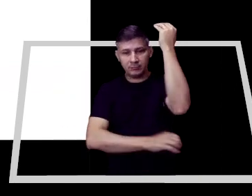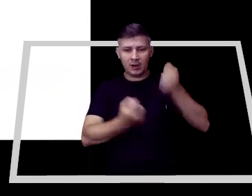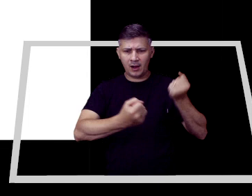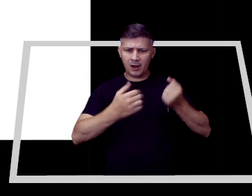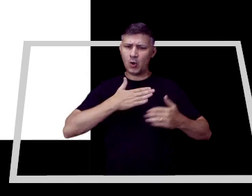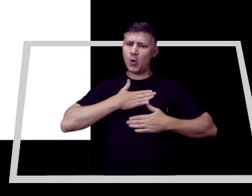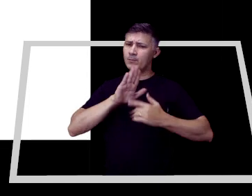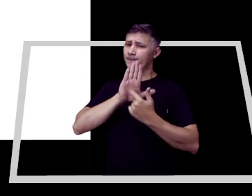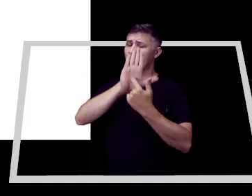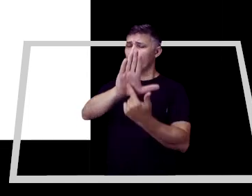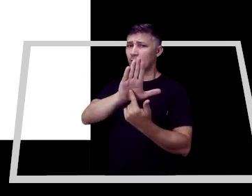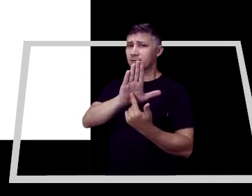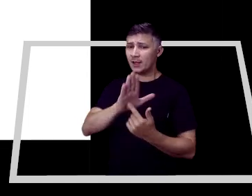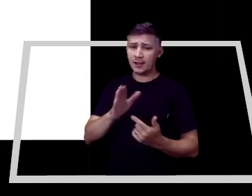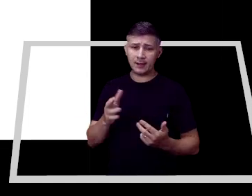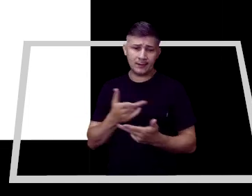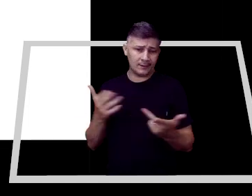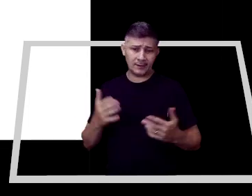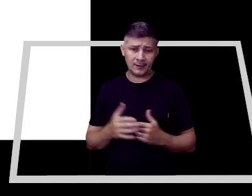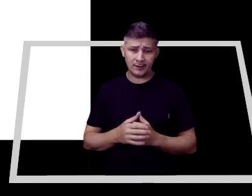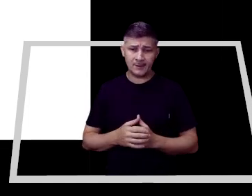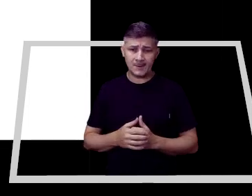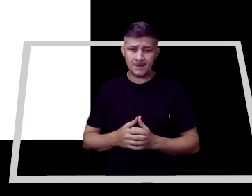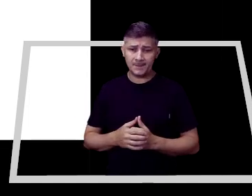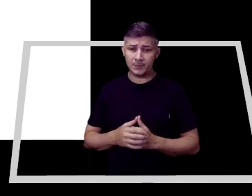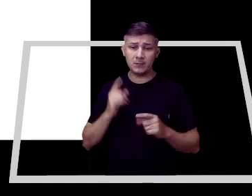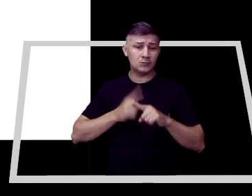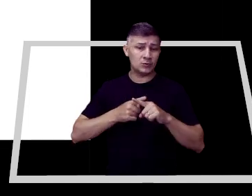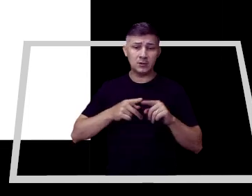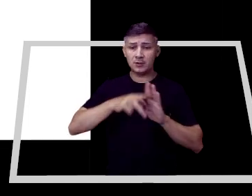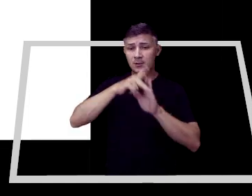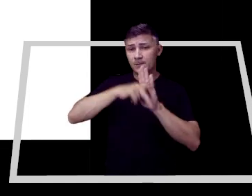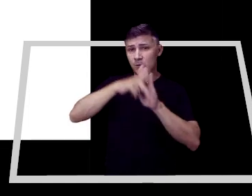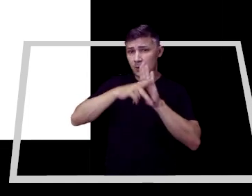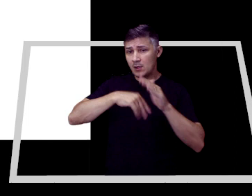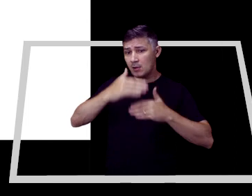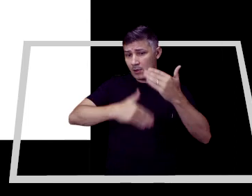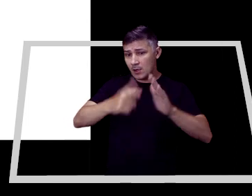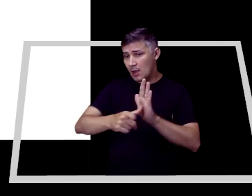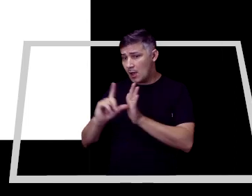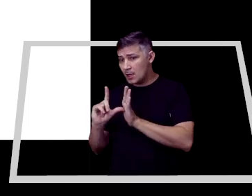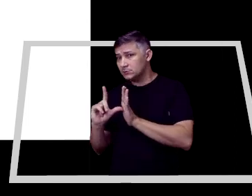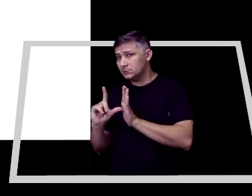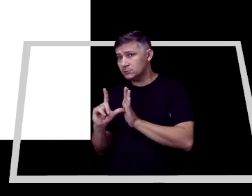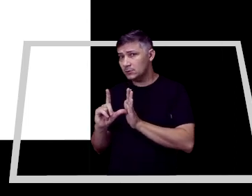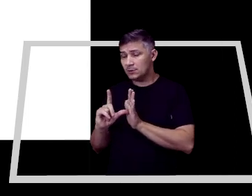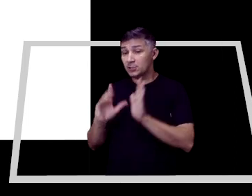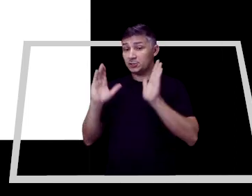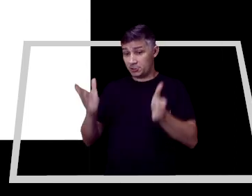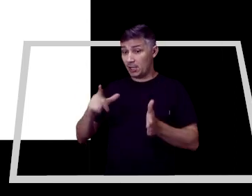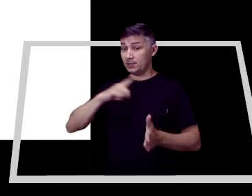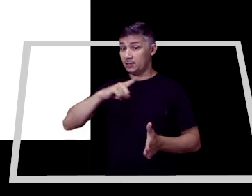gente também gosta muito de mostrar, enfim, porque é um projeto que nessas fases anteriores